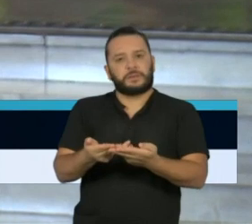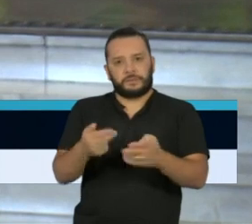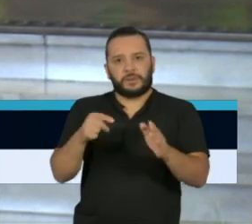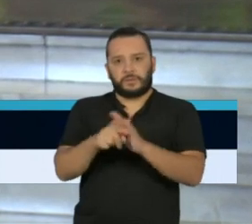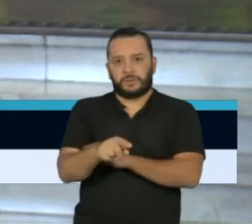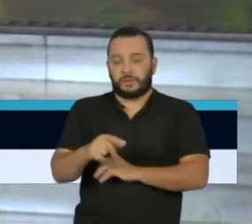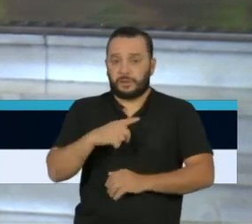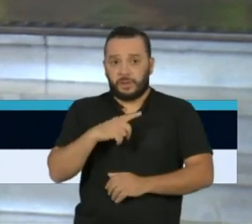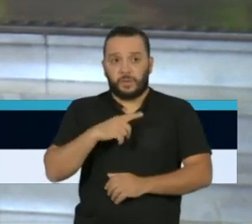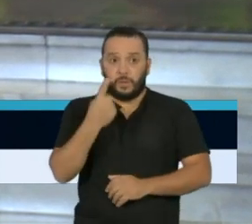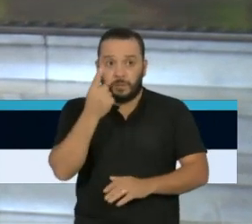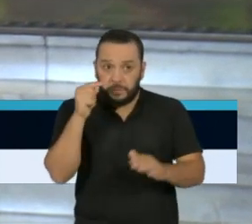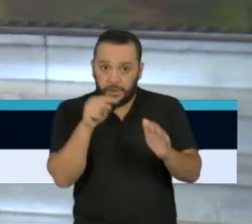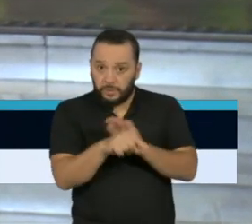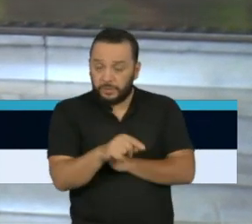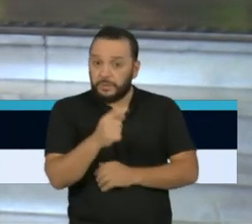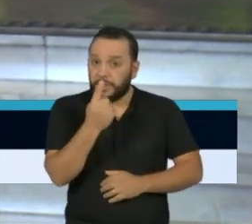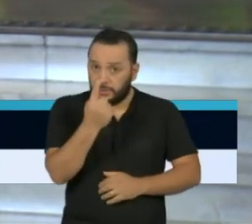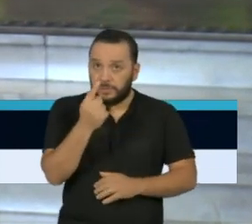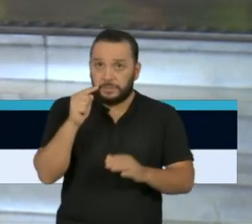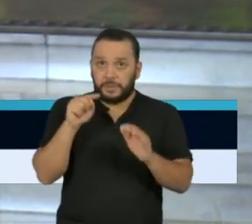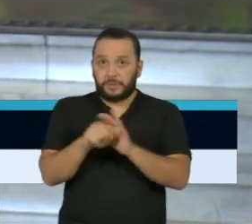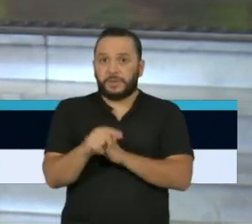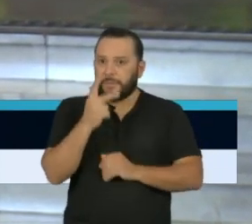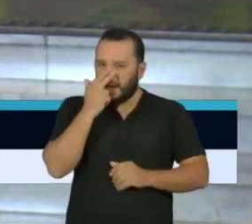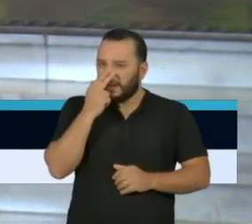uma pergunta, vai parecer que são 2, mas é uma só, tá?